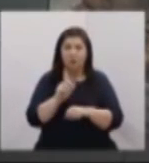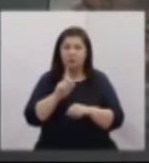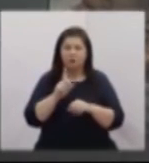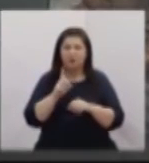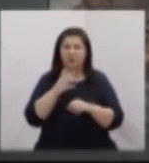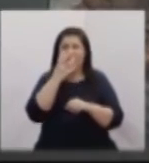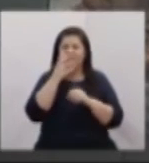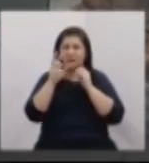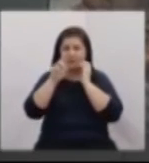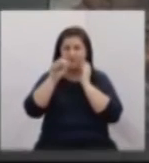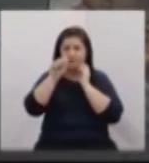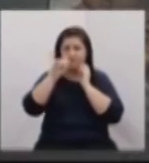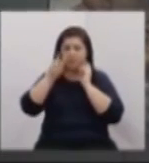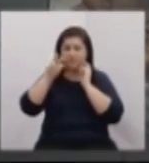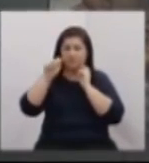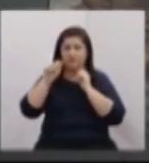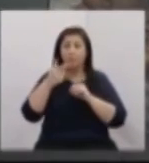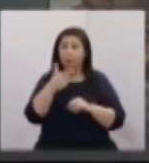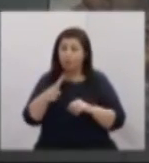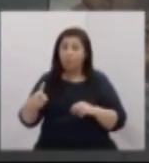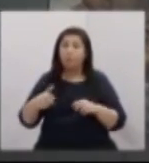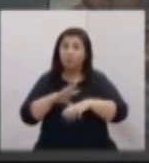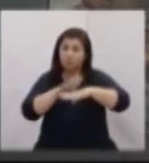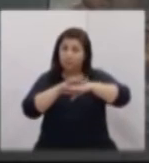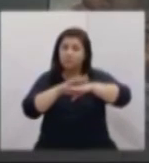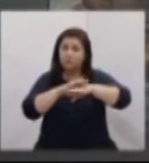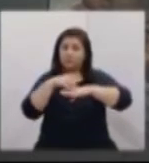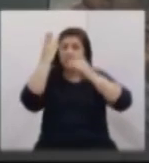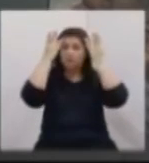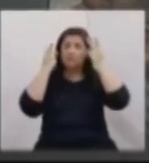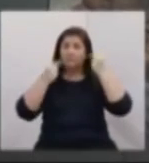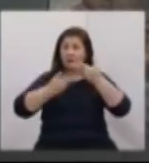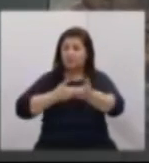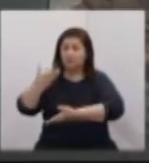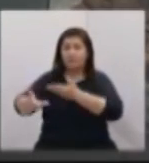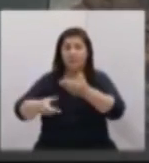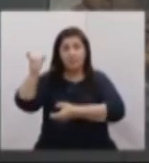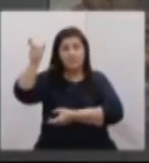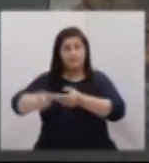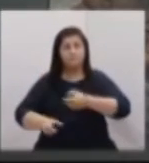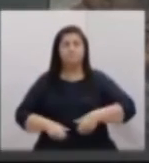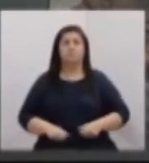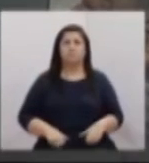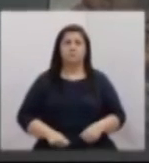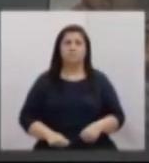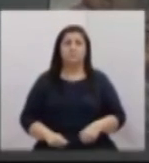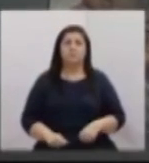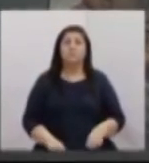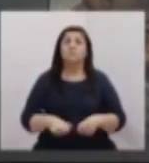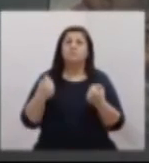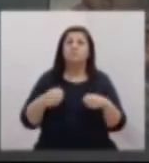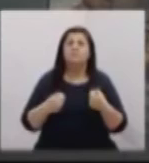a leptospirose, e a hepatite, que também pode ser transmitida dos animais para as pessoas, e vice-versa. Na minha opinião, essas vacinas tinham que ser